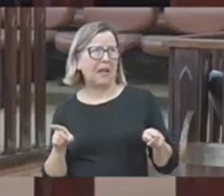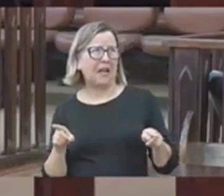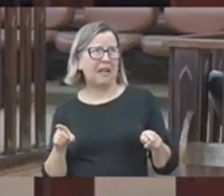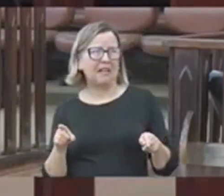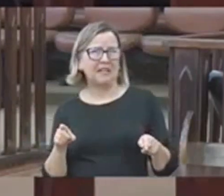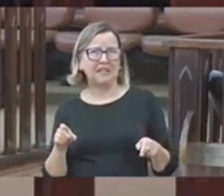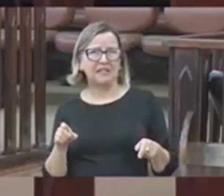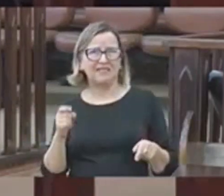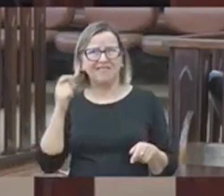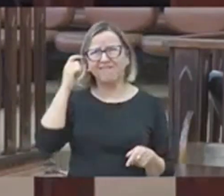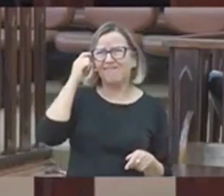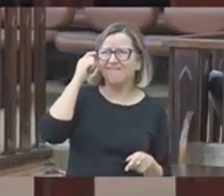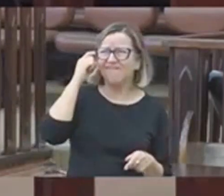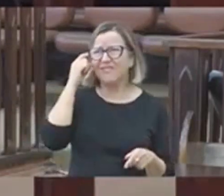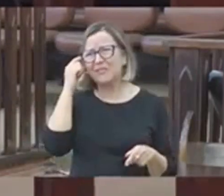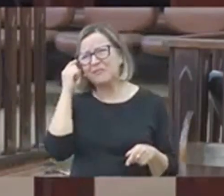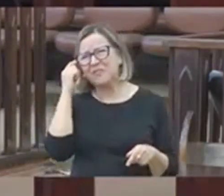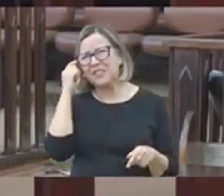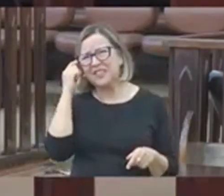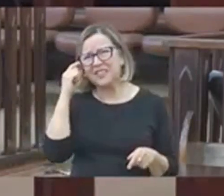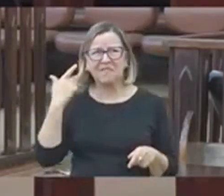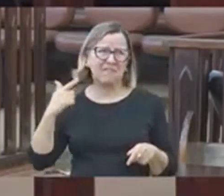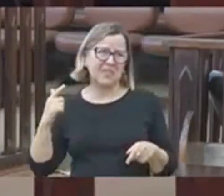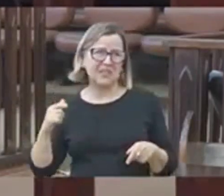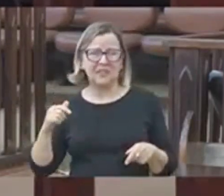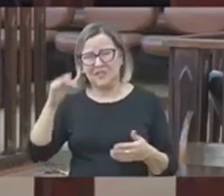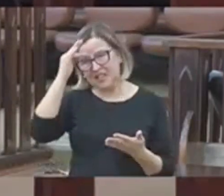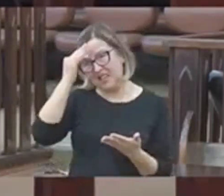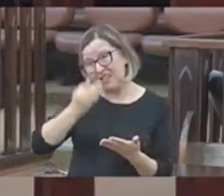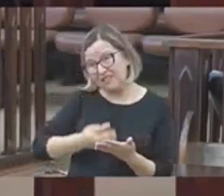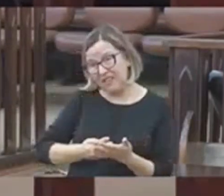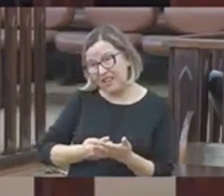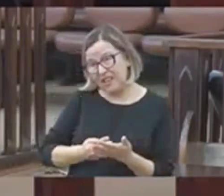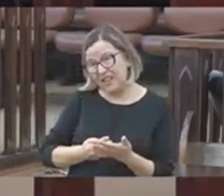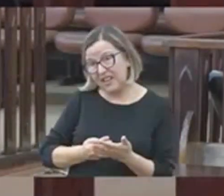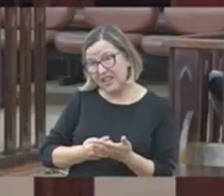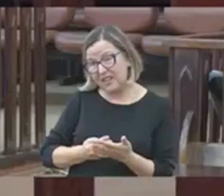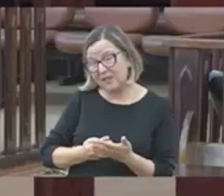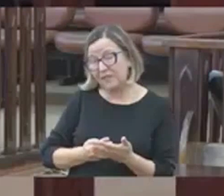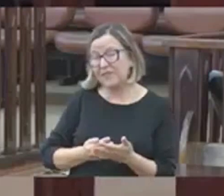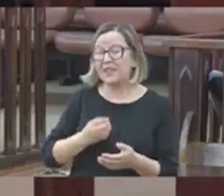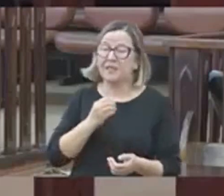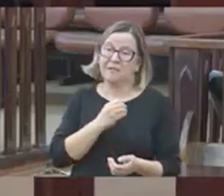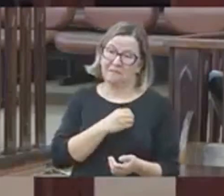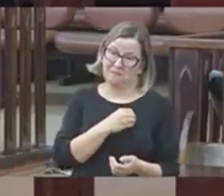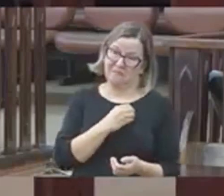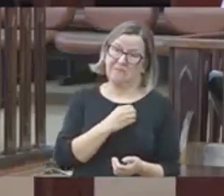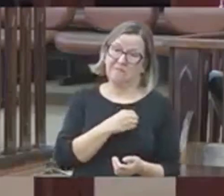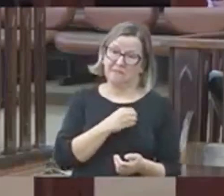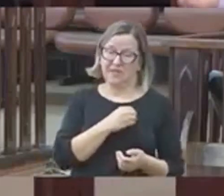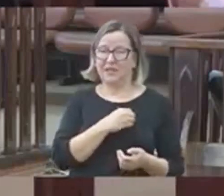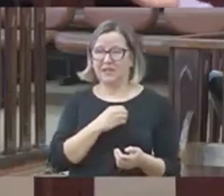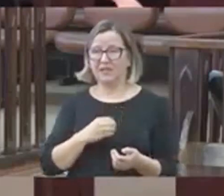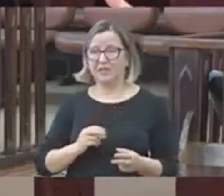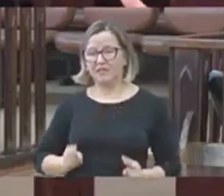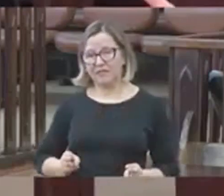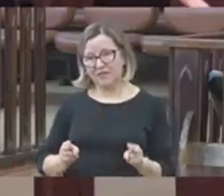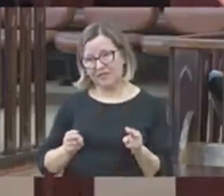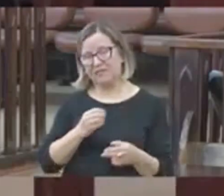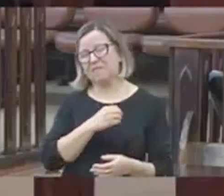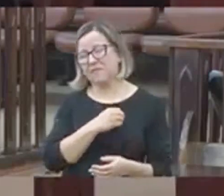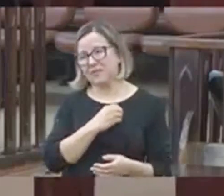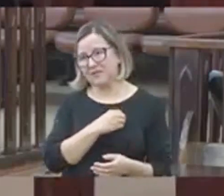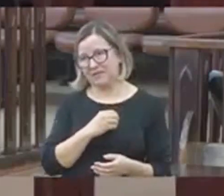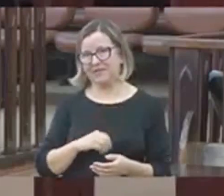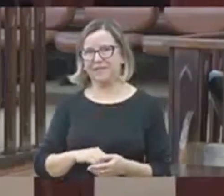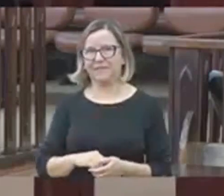incerteza, vem a falta de fé no que Deus diz. Então, várias práticas pecaminosas vão acontecendo na vida do